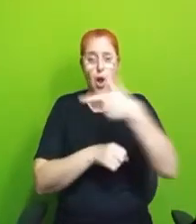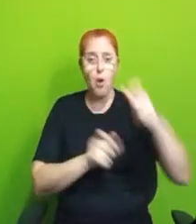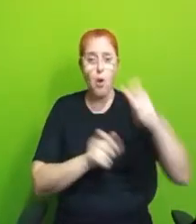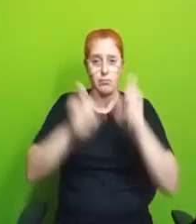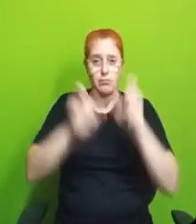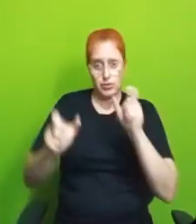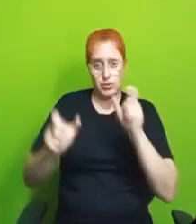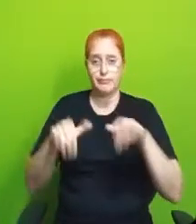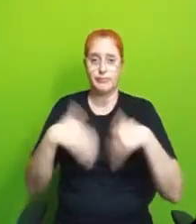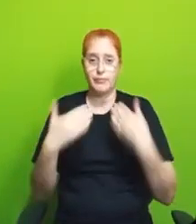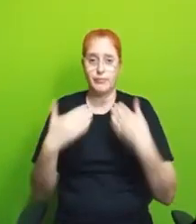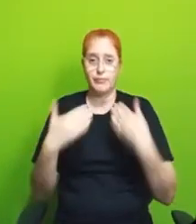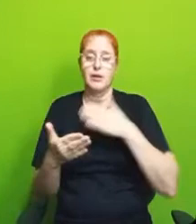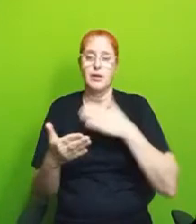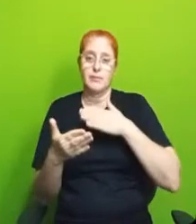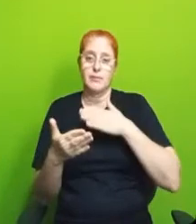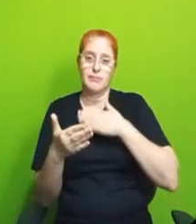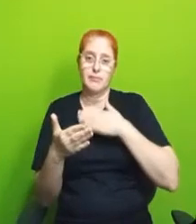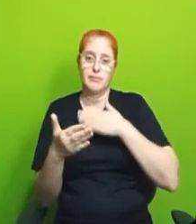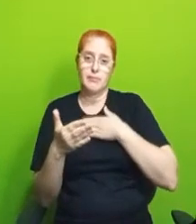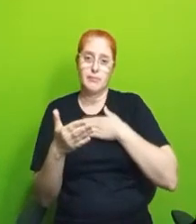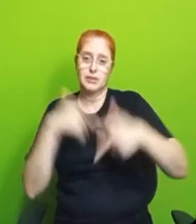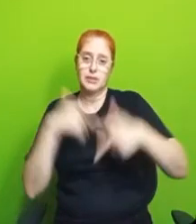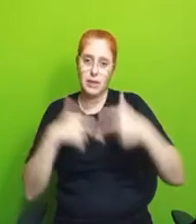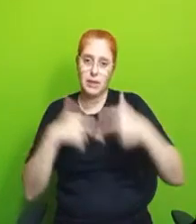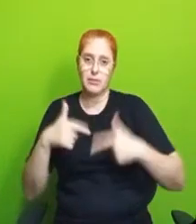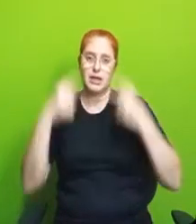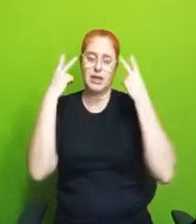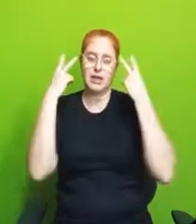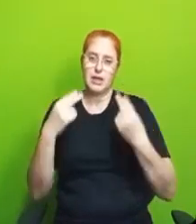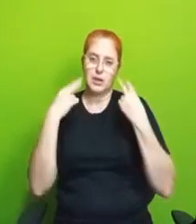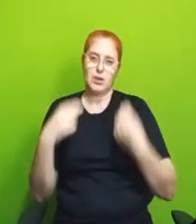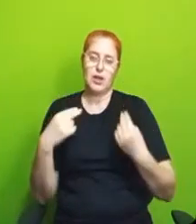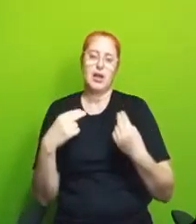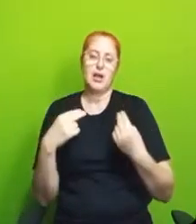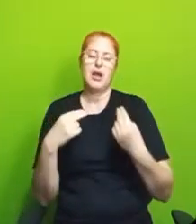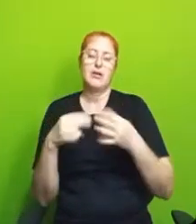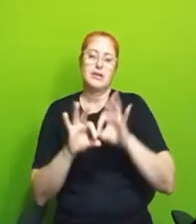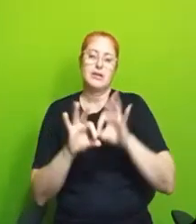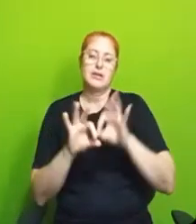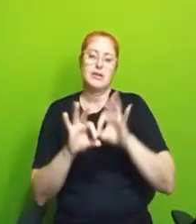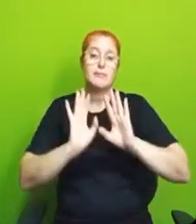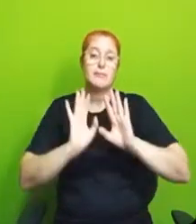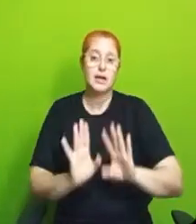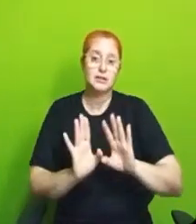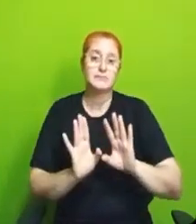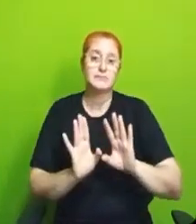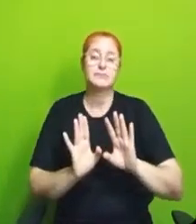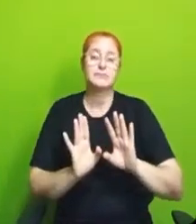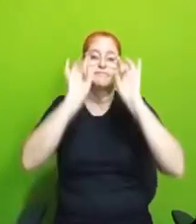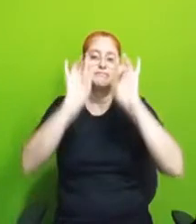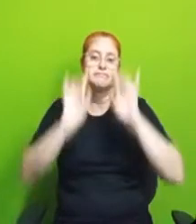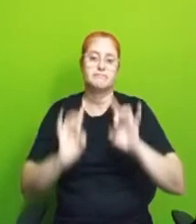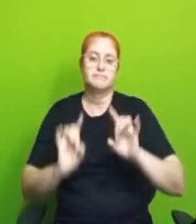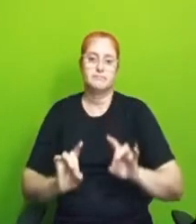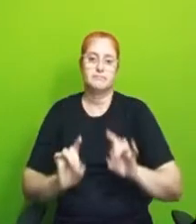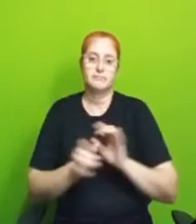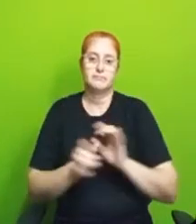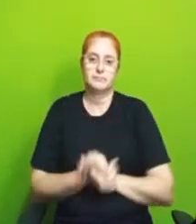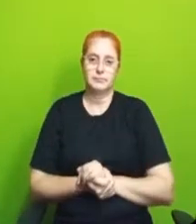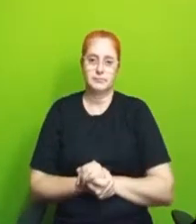parto dessa imagem que é muito trivial e que é naturalizada, e a partir daí, especialmente